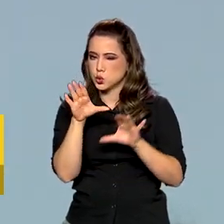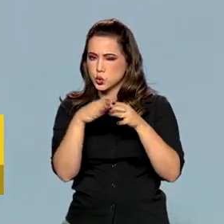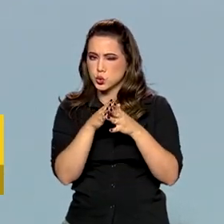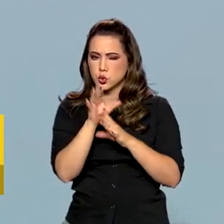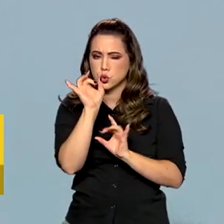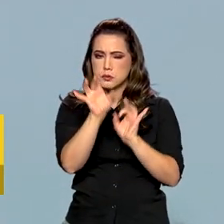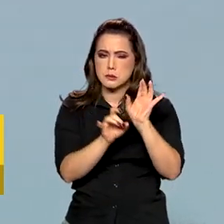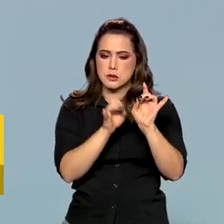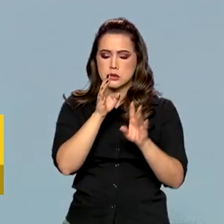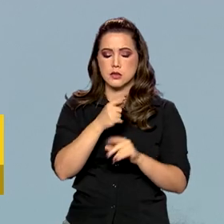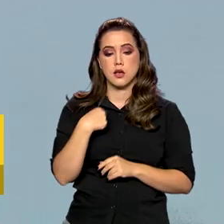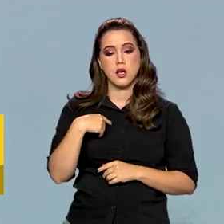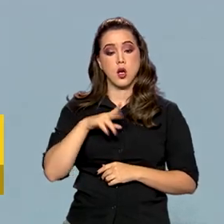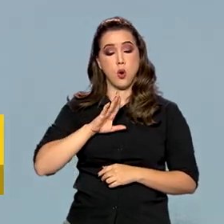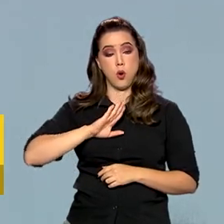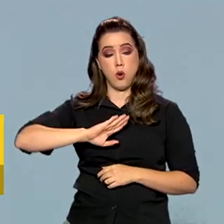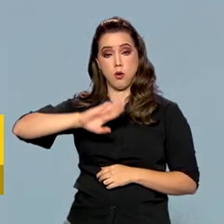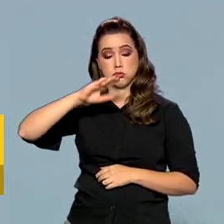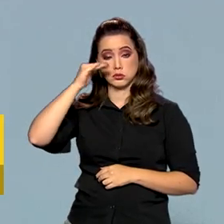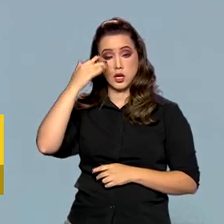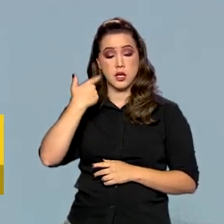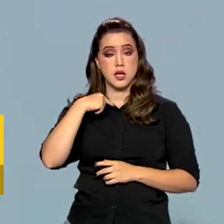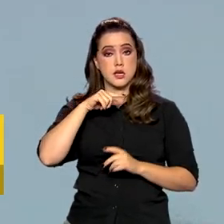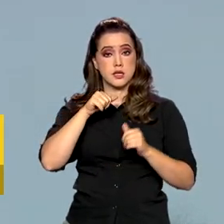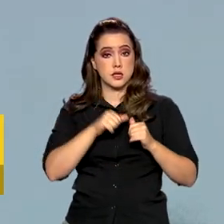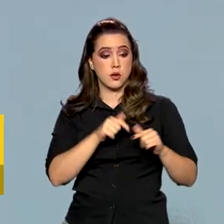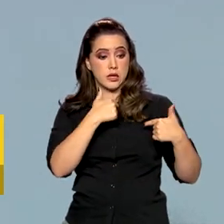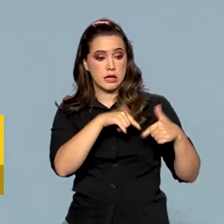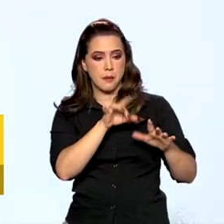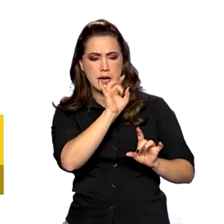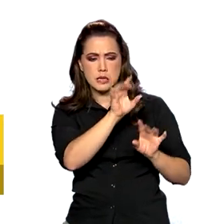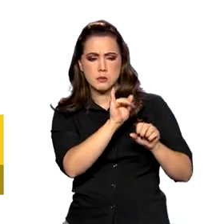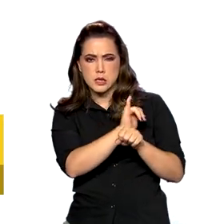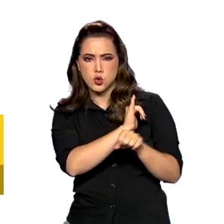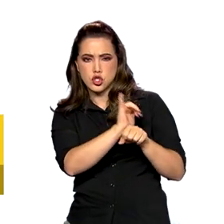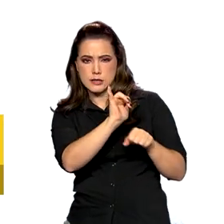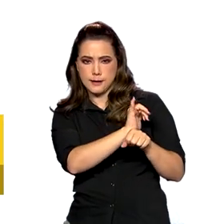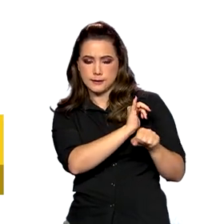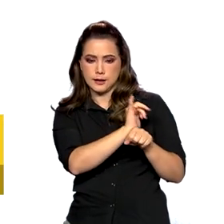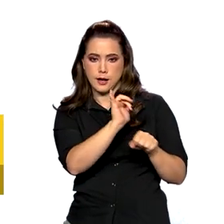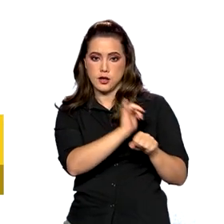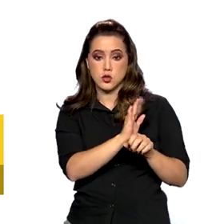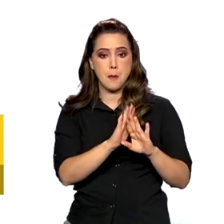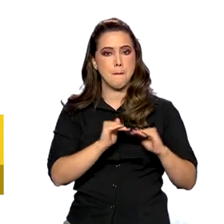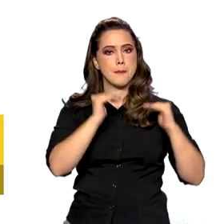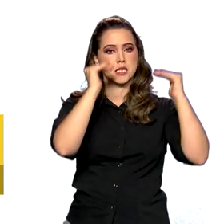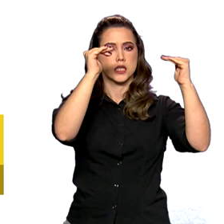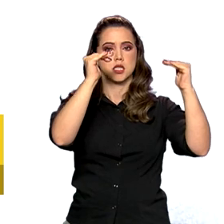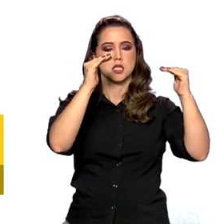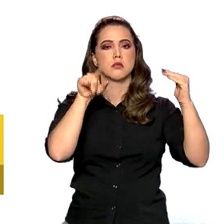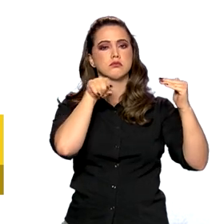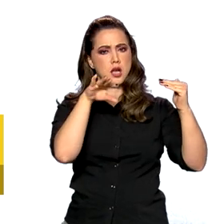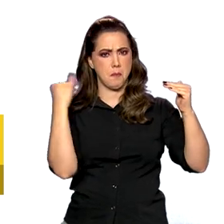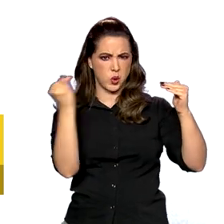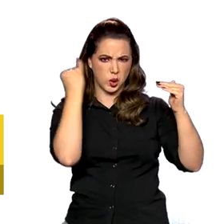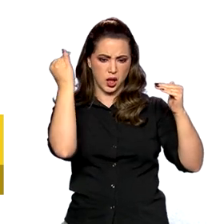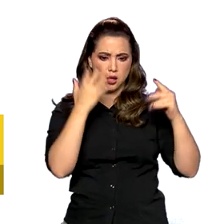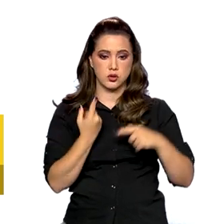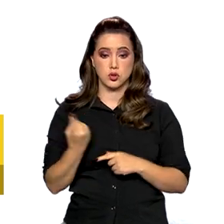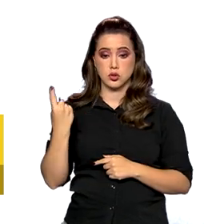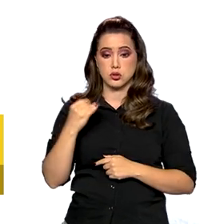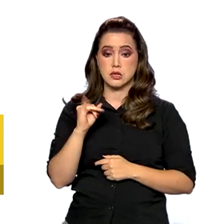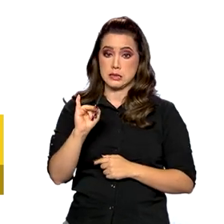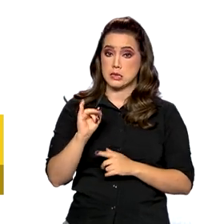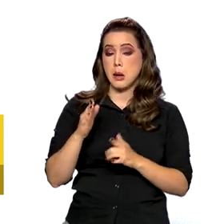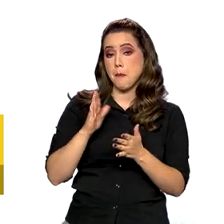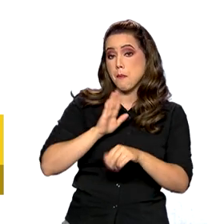especiais, que cumpre missões, né, estratégicas, né, designadas pelo mais alto comandante no teatro de operações, né, de